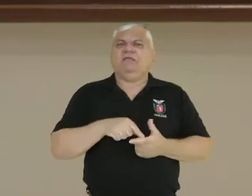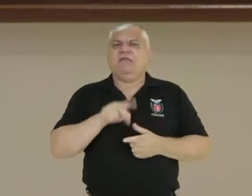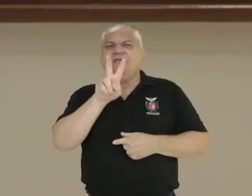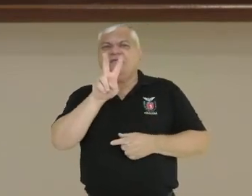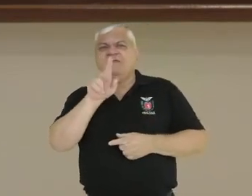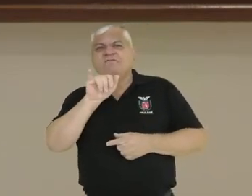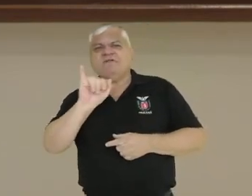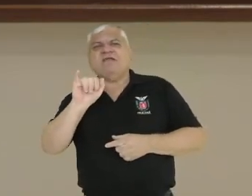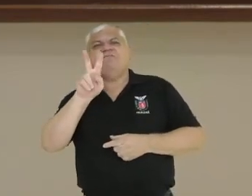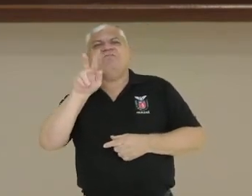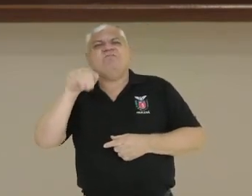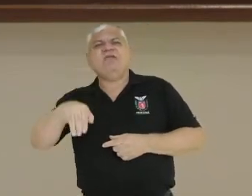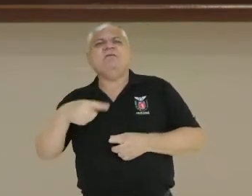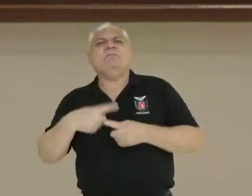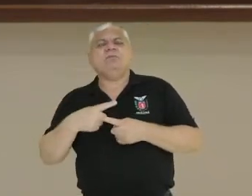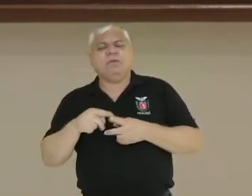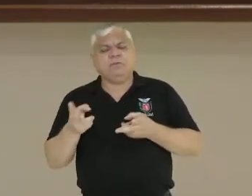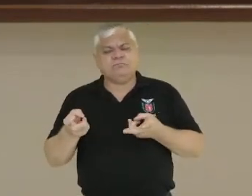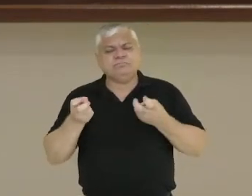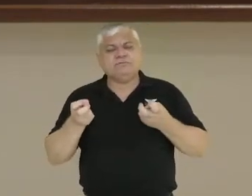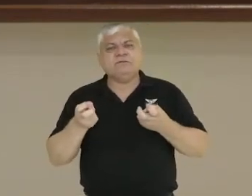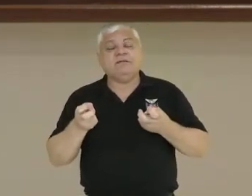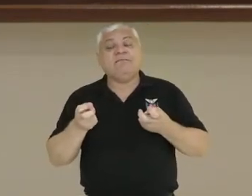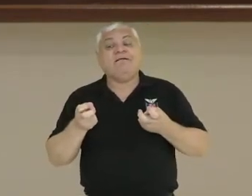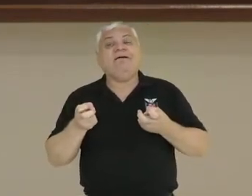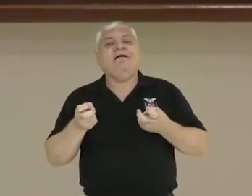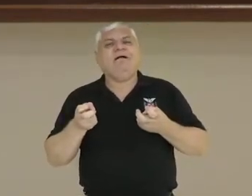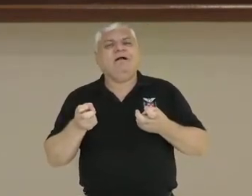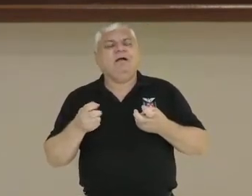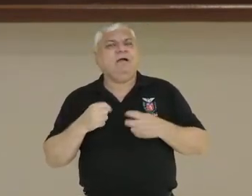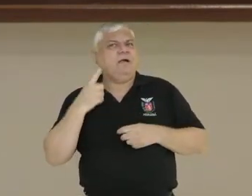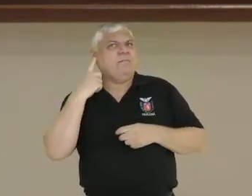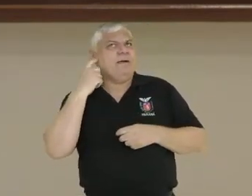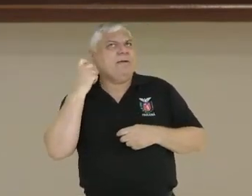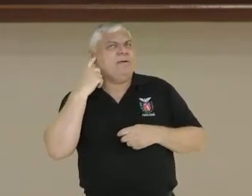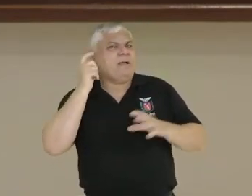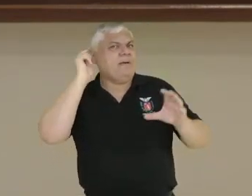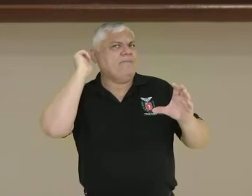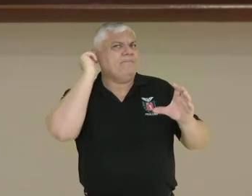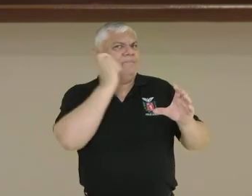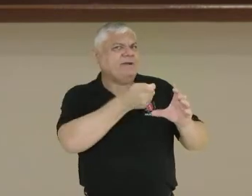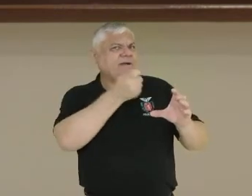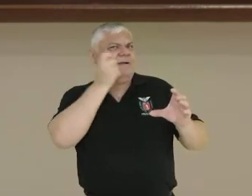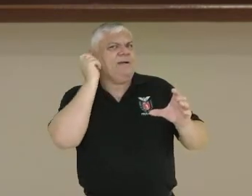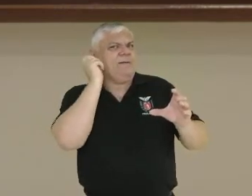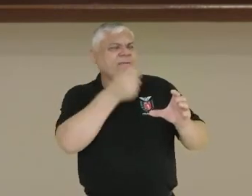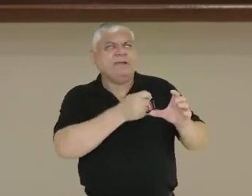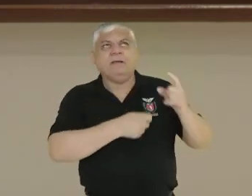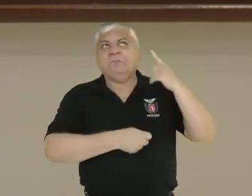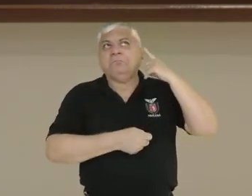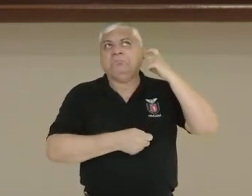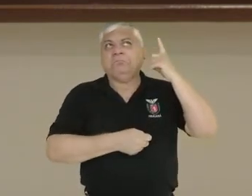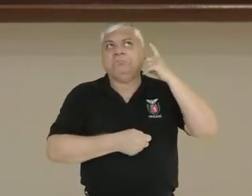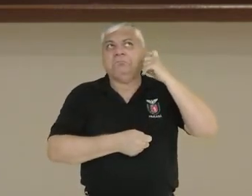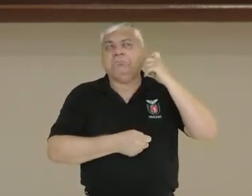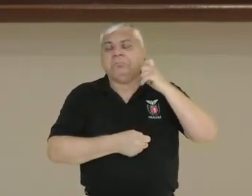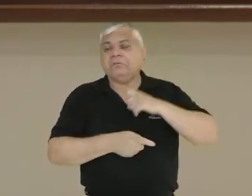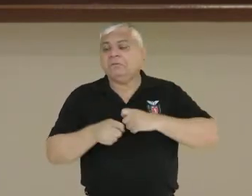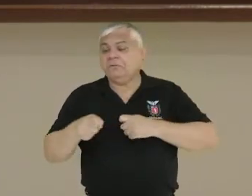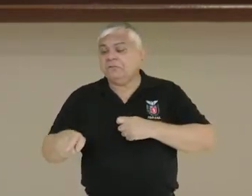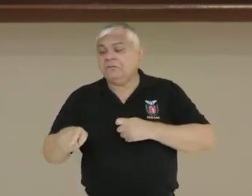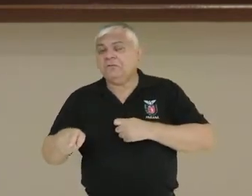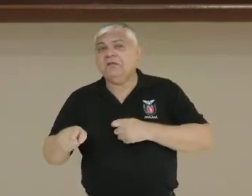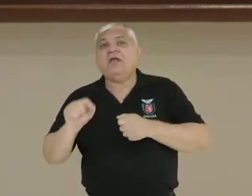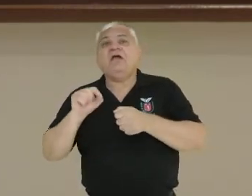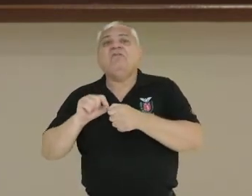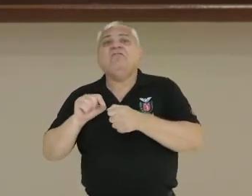nós estamos observando o quê? Um certo barulho, talvez, uma relação, do que a